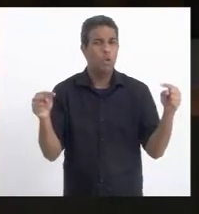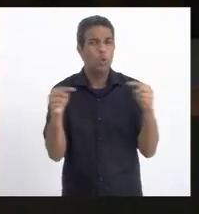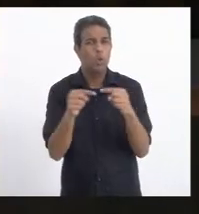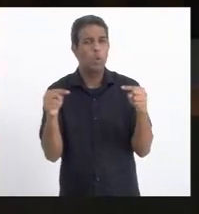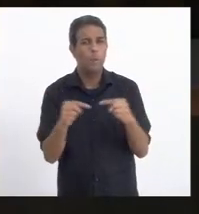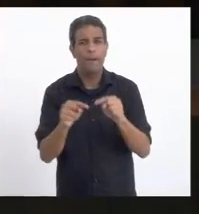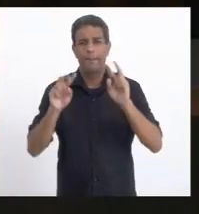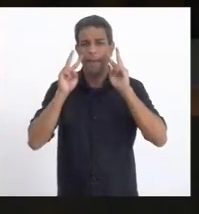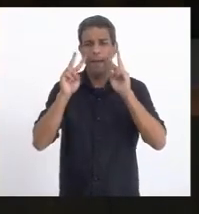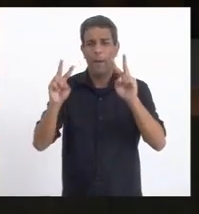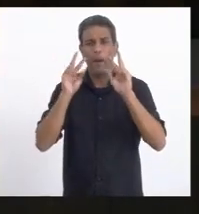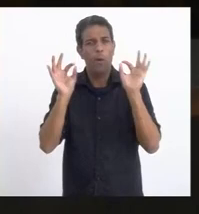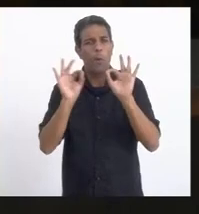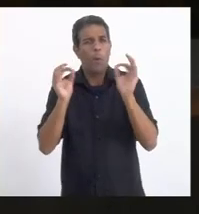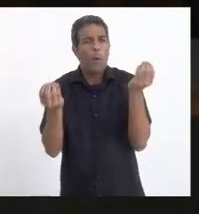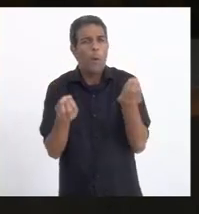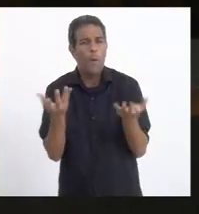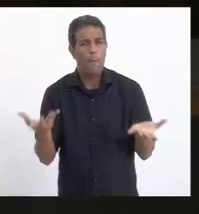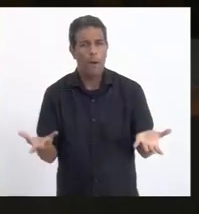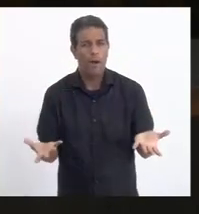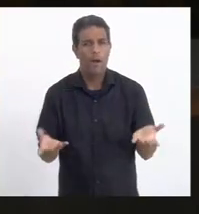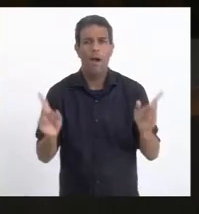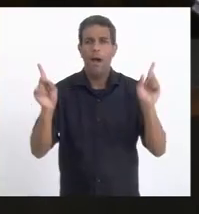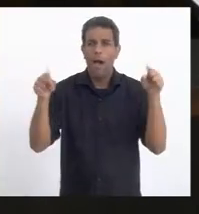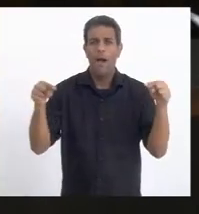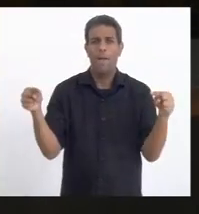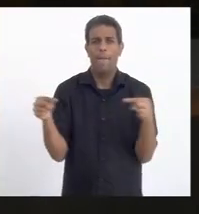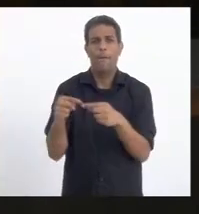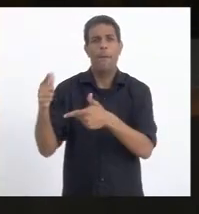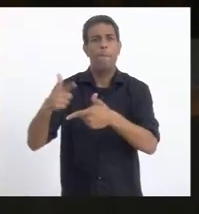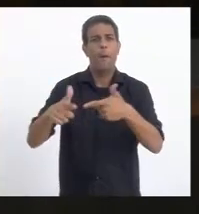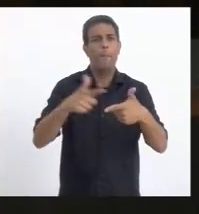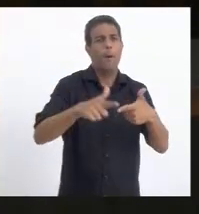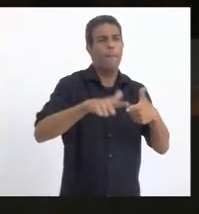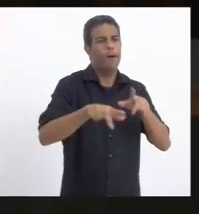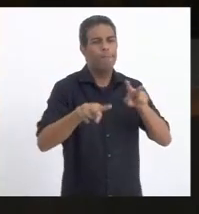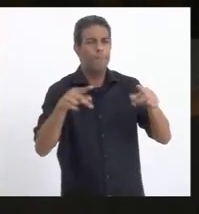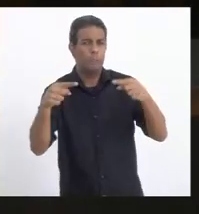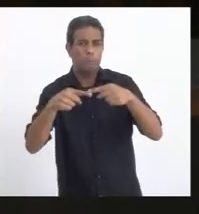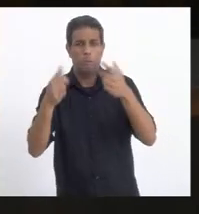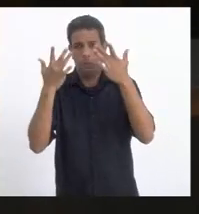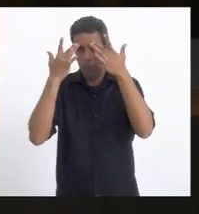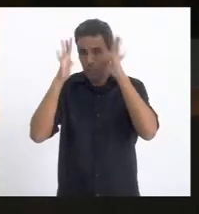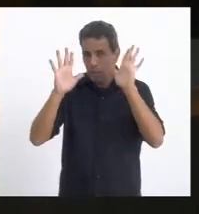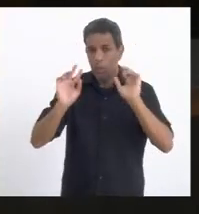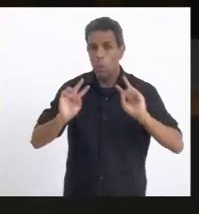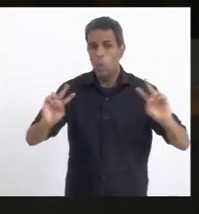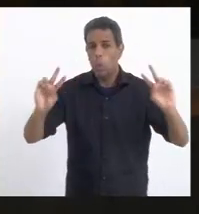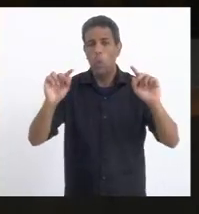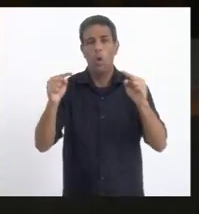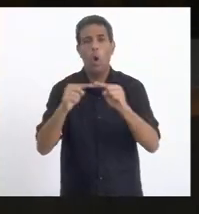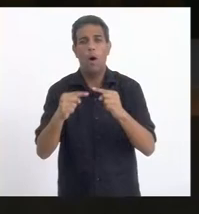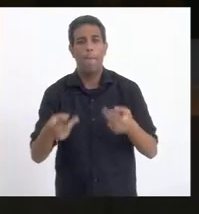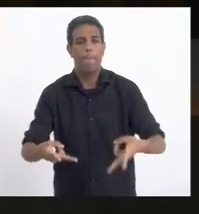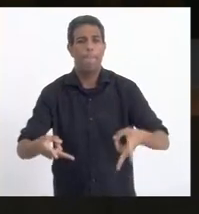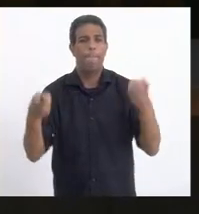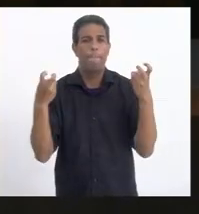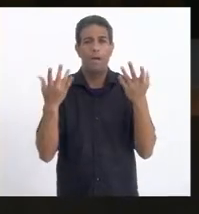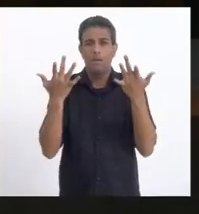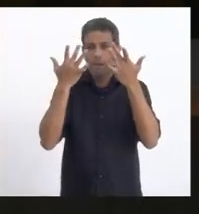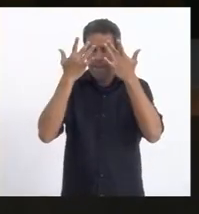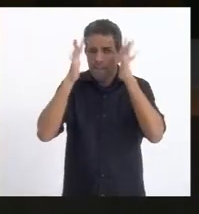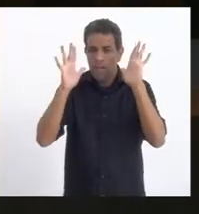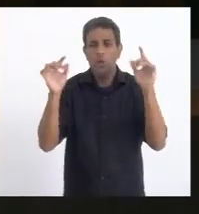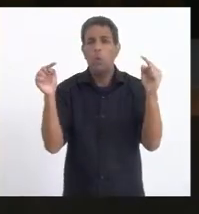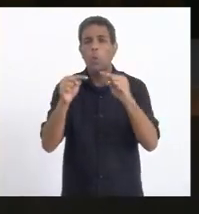mesmo reconhecimento e não deixa de ser uma invalidez então não sei se eu não vi isso aqui não